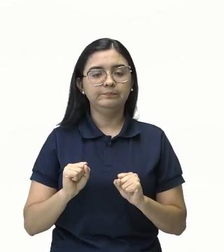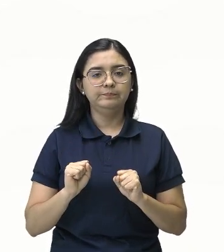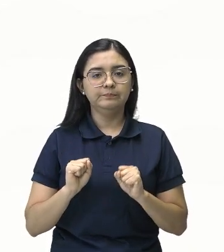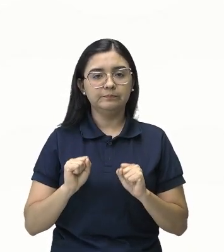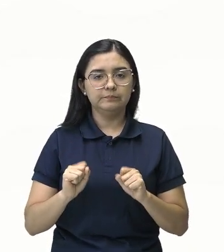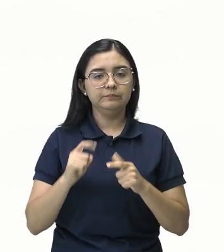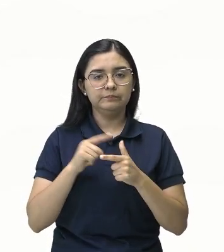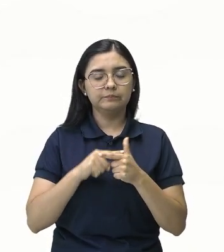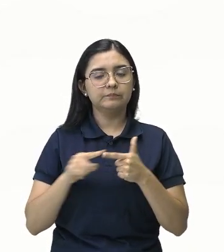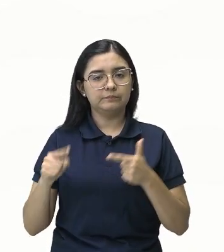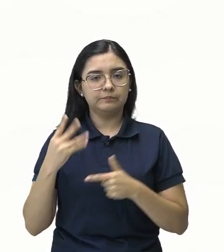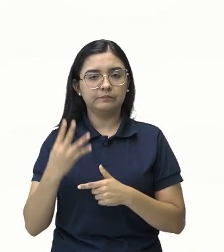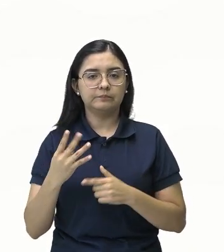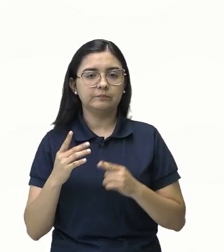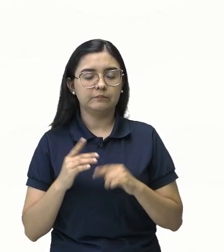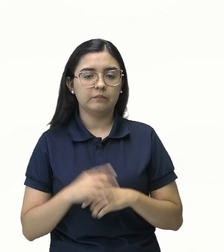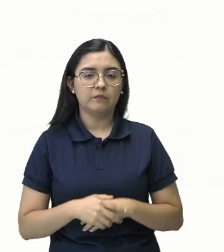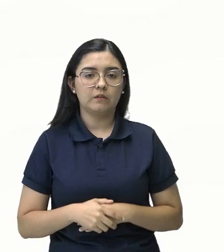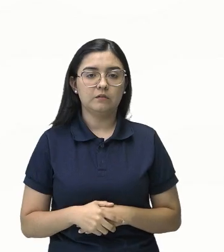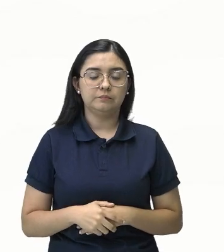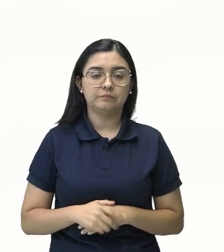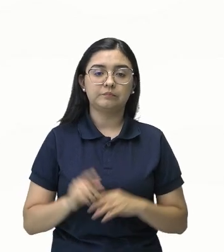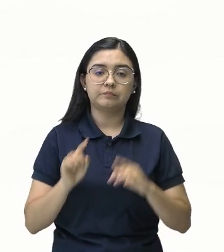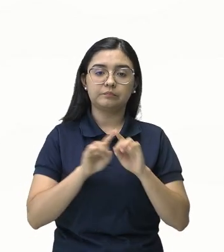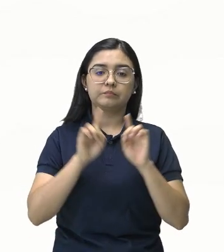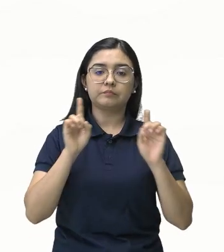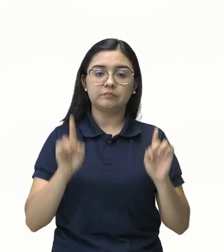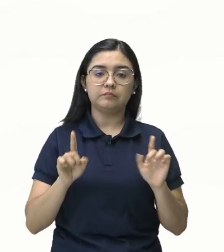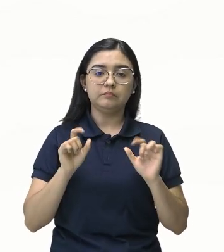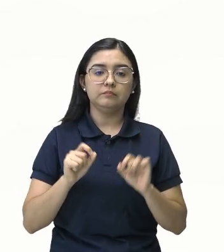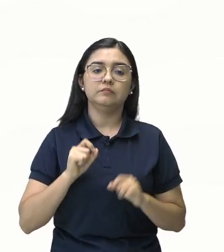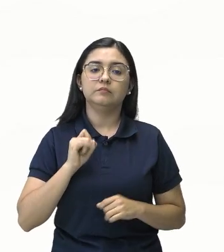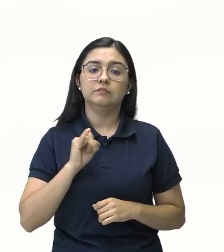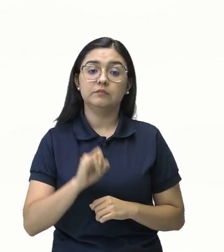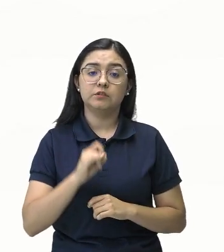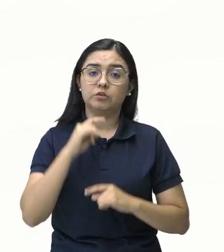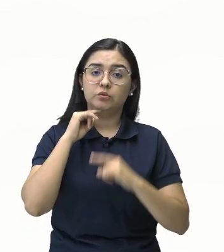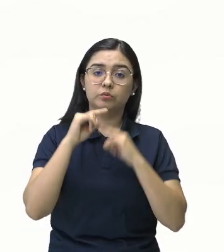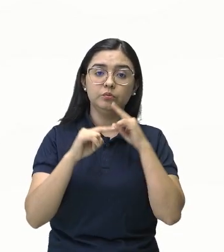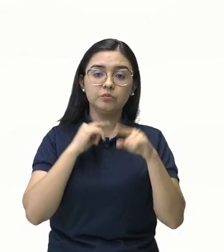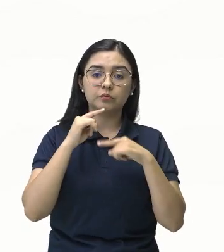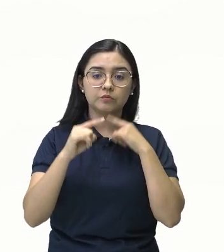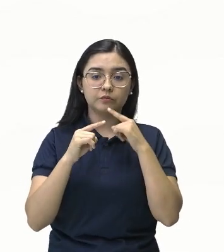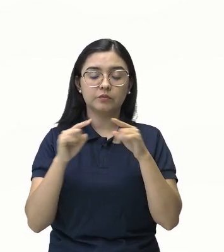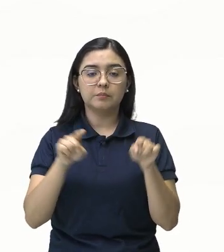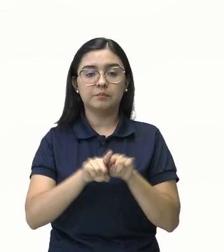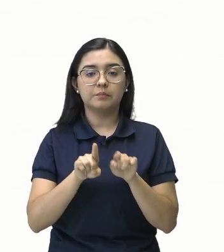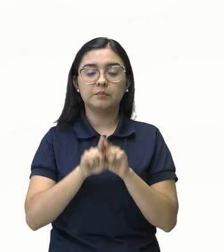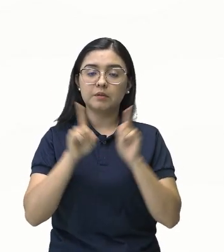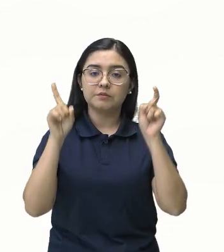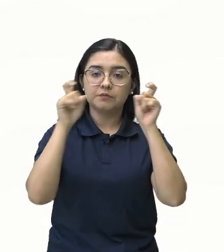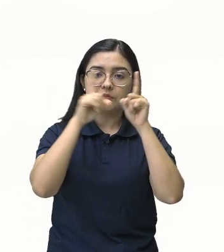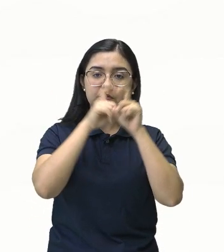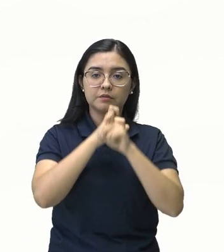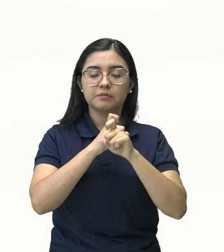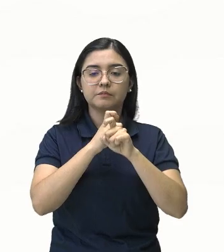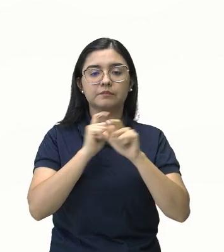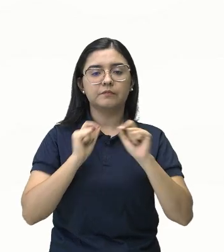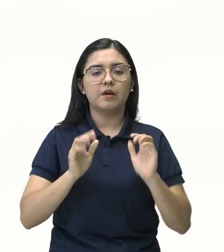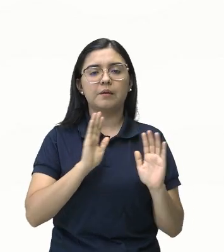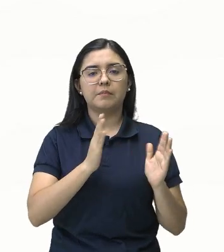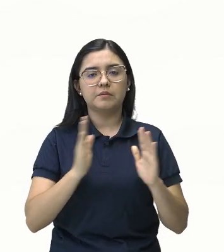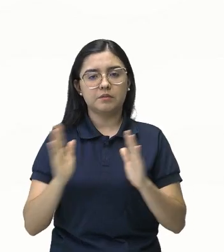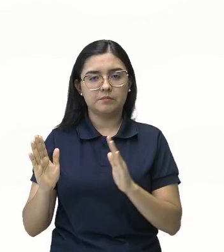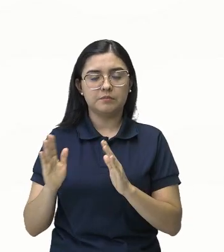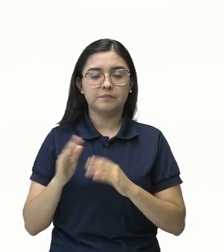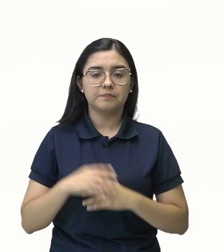pelo 4 só de uma vez. Mas, caso você tenha dúvida, ainda tenha dificuldade, vá passo a